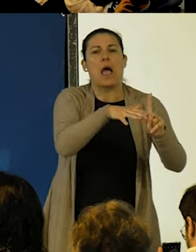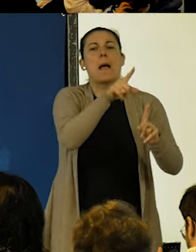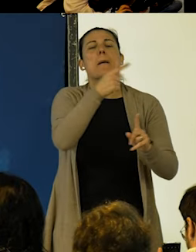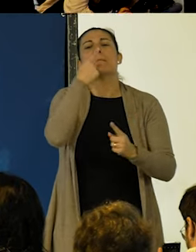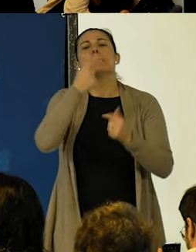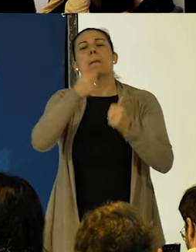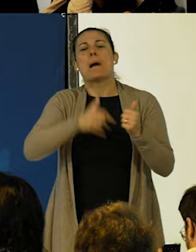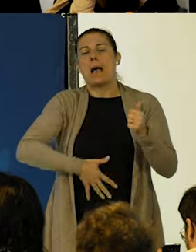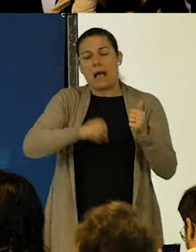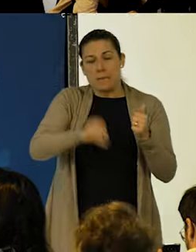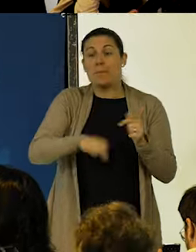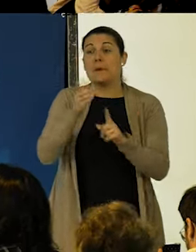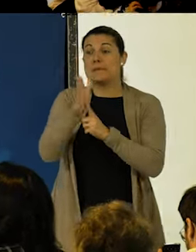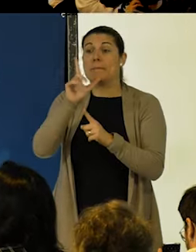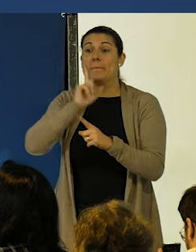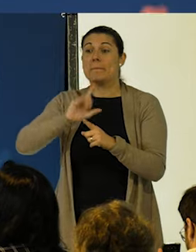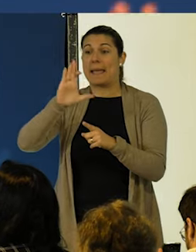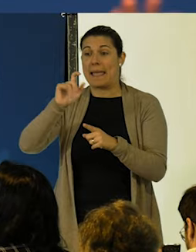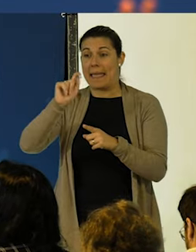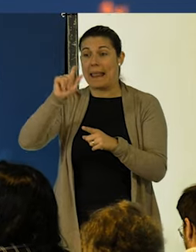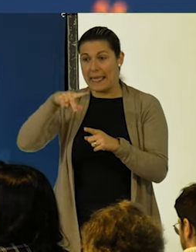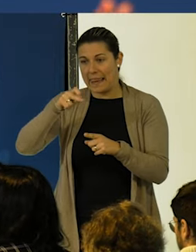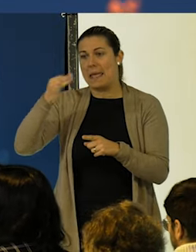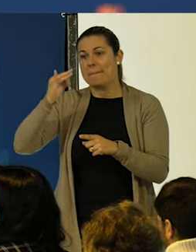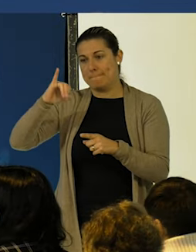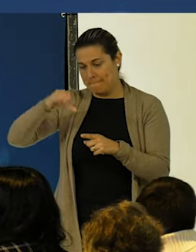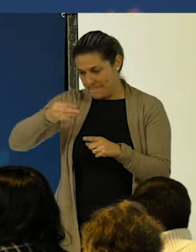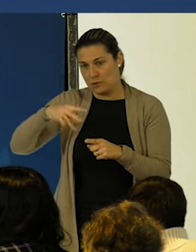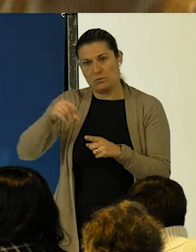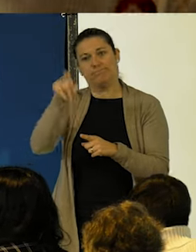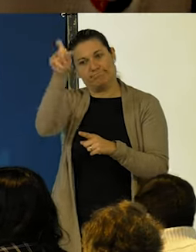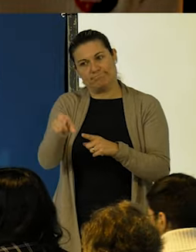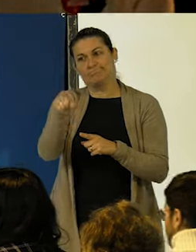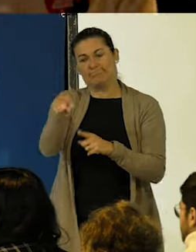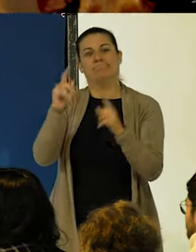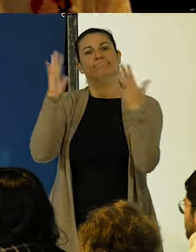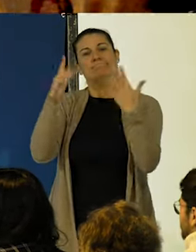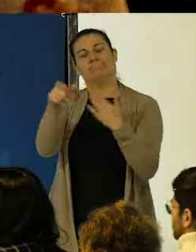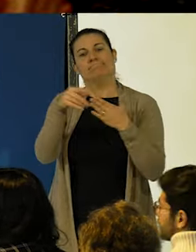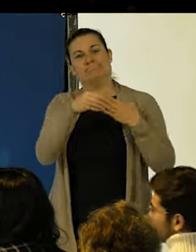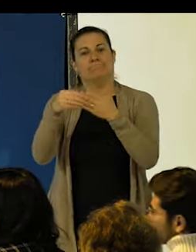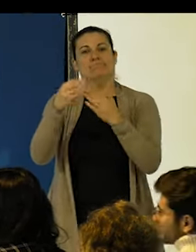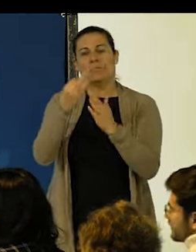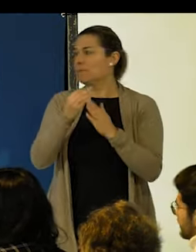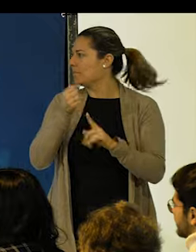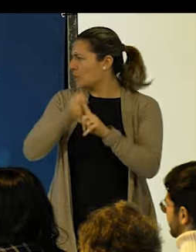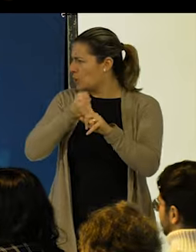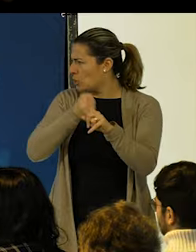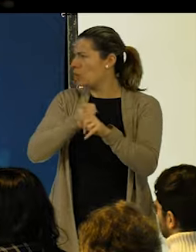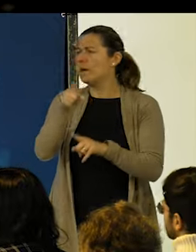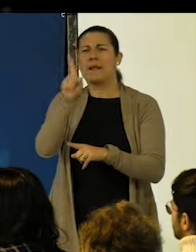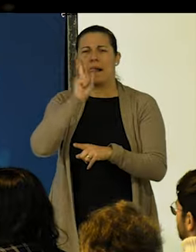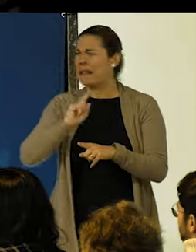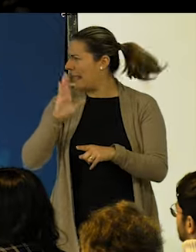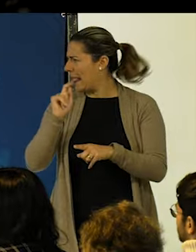e essa luta teve na Helena Pinto uma das suas grandes vencedoras. Por todas nós. Uma luta que a Helena